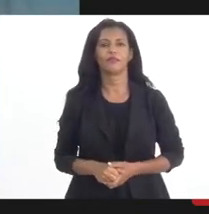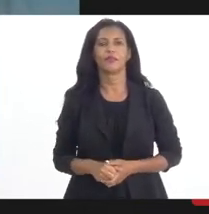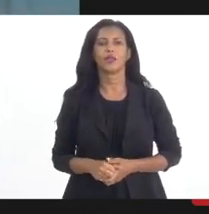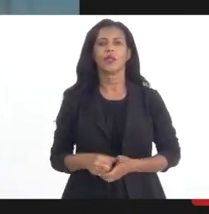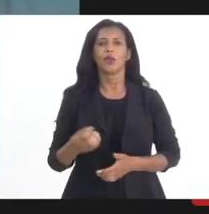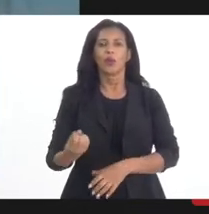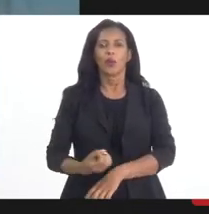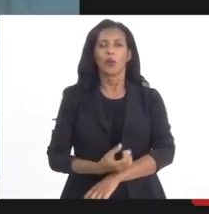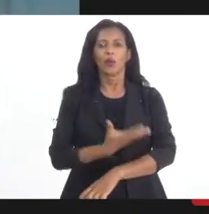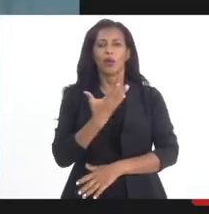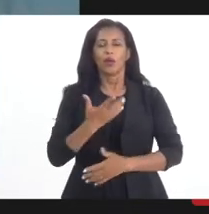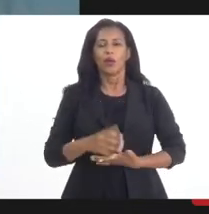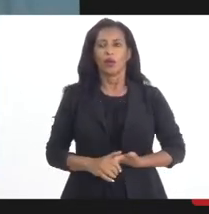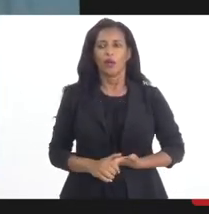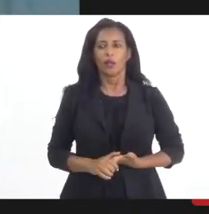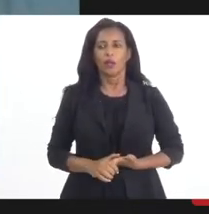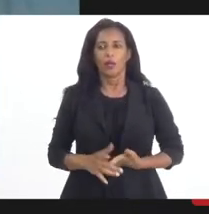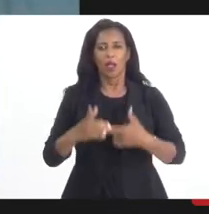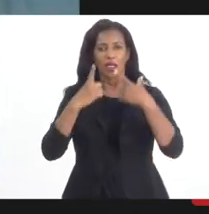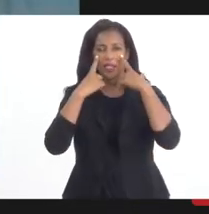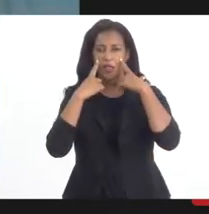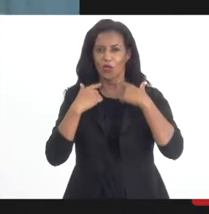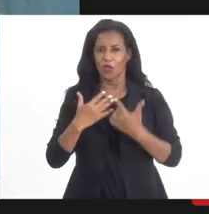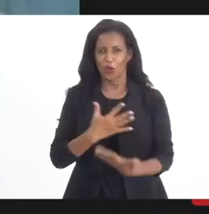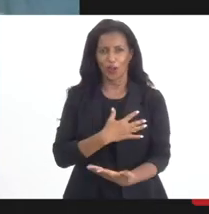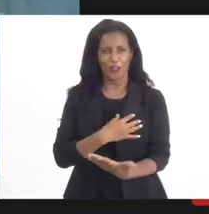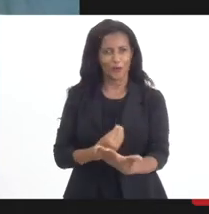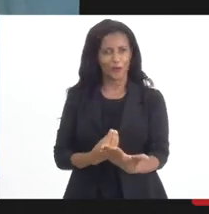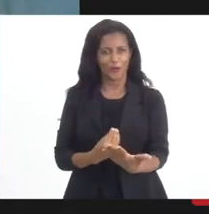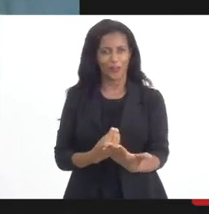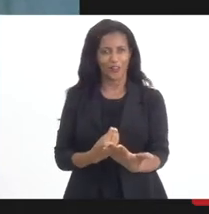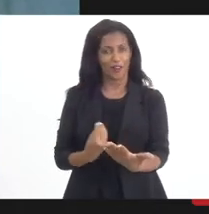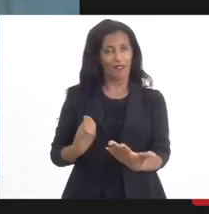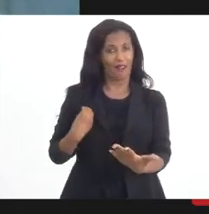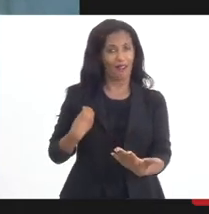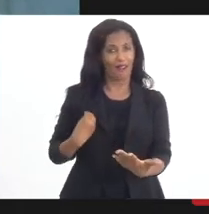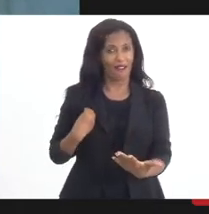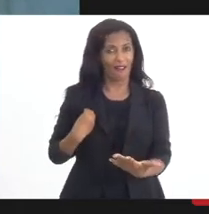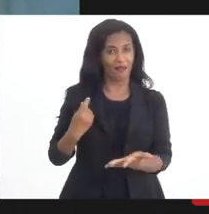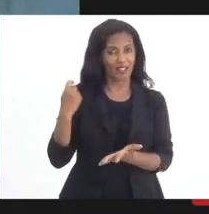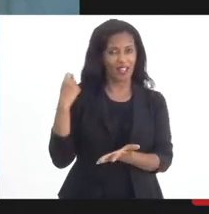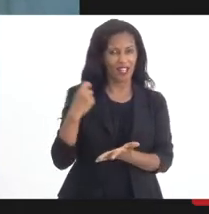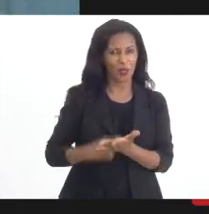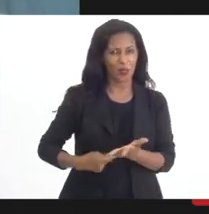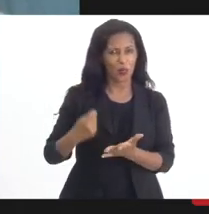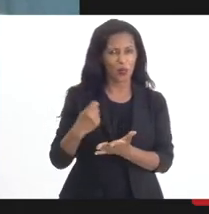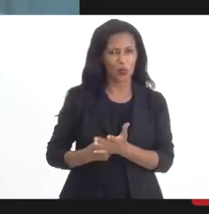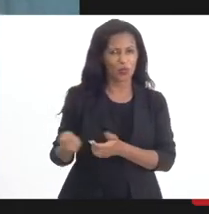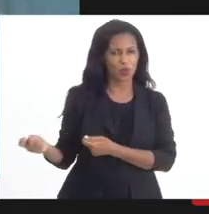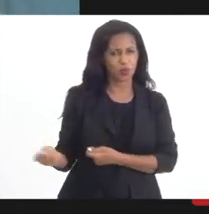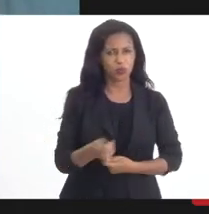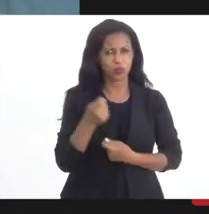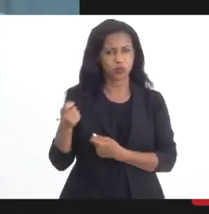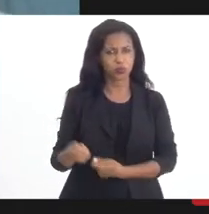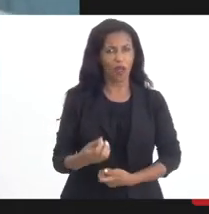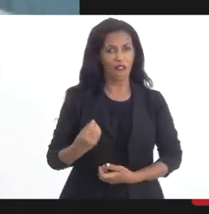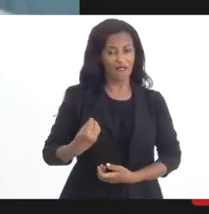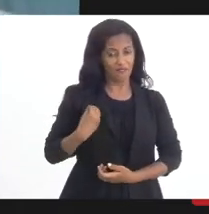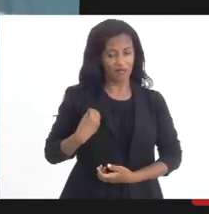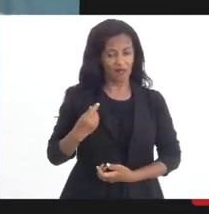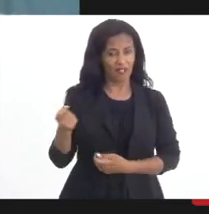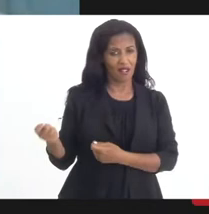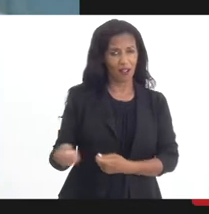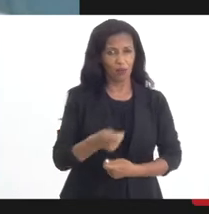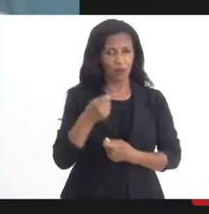poema Índio Tamoio. Não chores, meu filho, não chores, que a vida é luta renida. Viver é lutar, a vida é